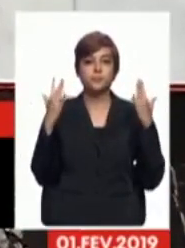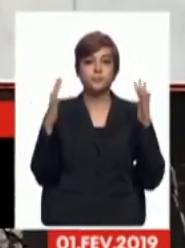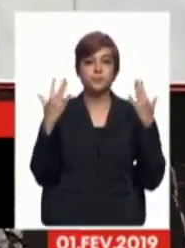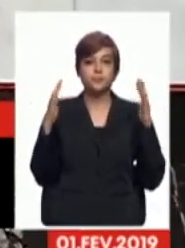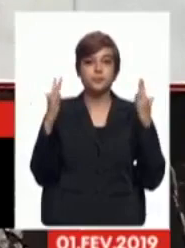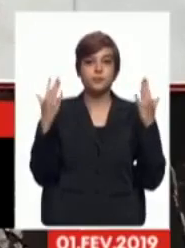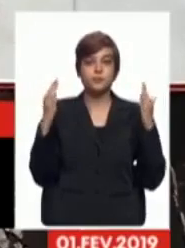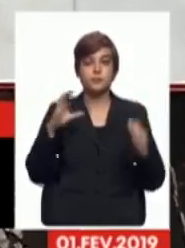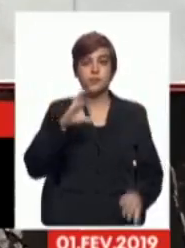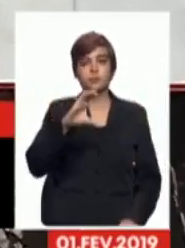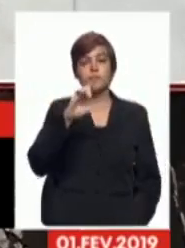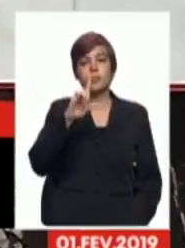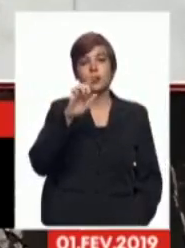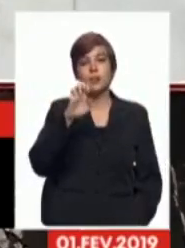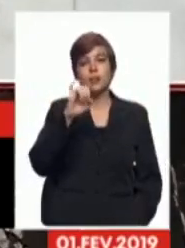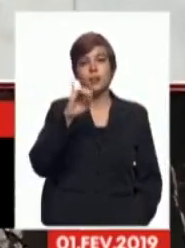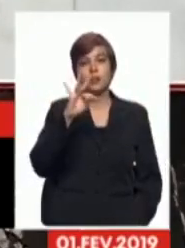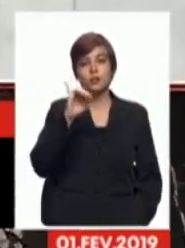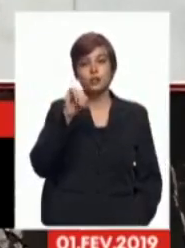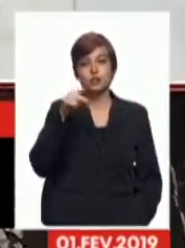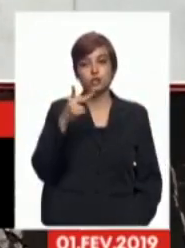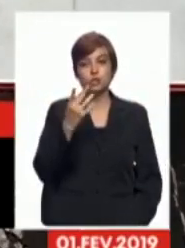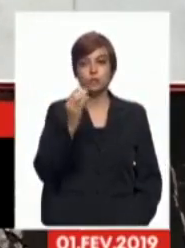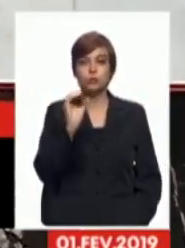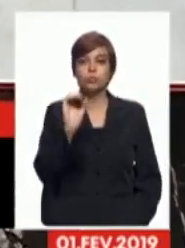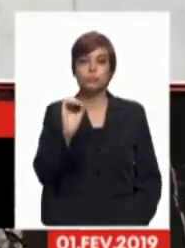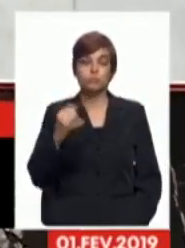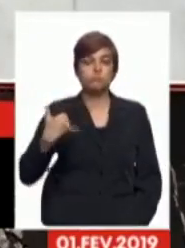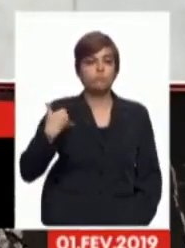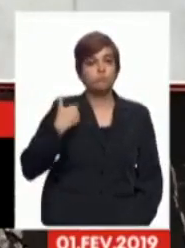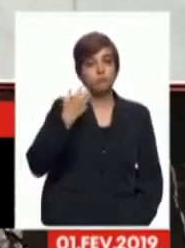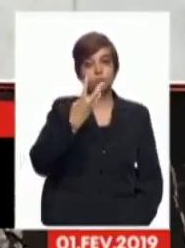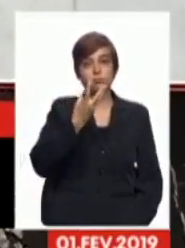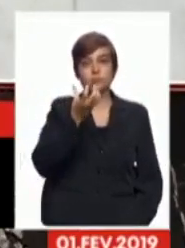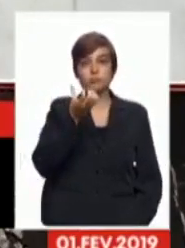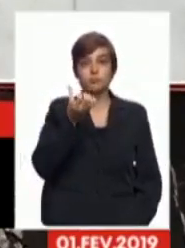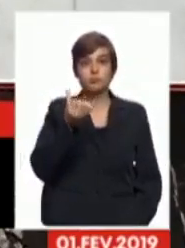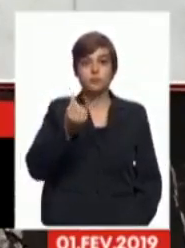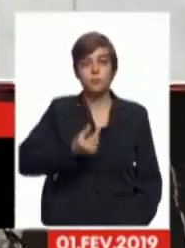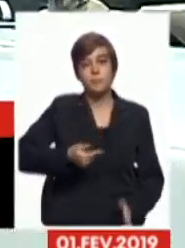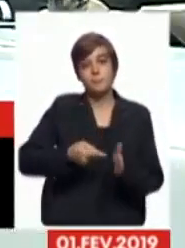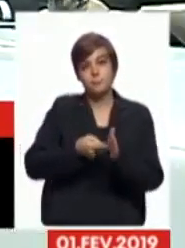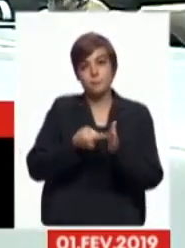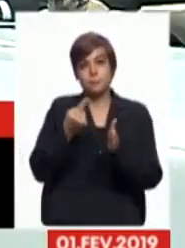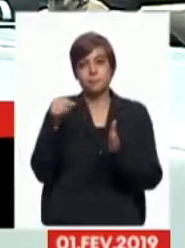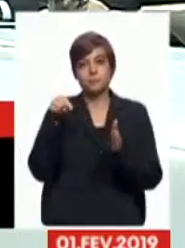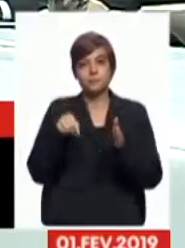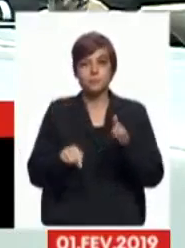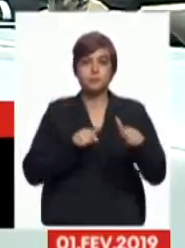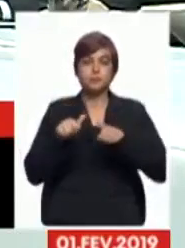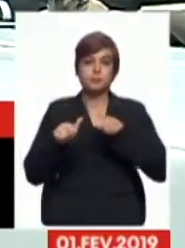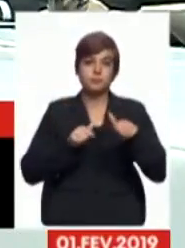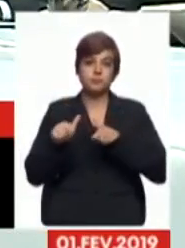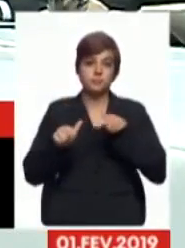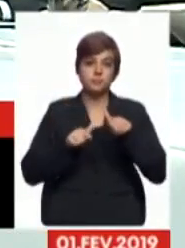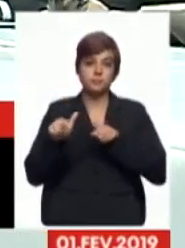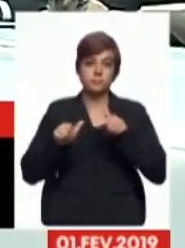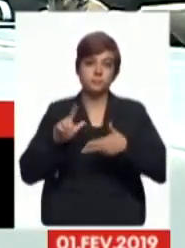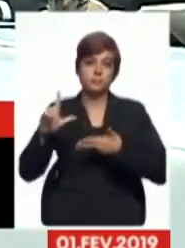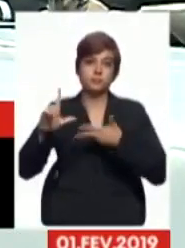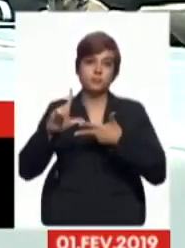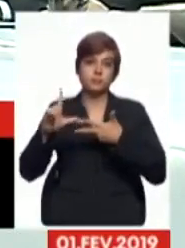Cleitinho Azevedo é filiado ao PPS, tem 36 anos e foi eleito para o seu primeiro mandato Cristiano na Assembleia Tadeu Legislativa. Já